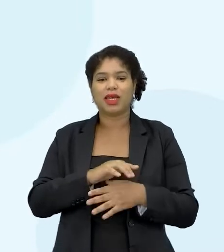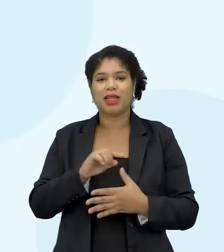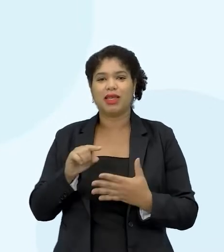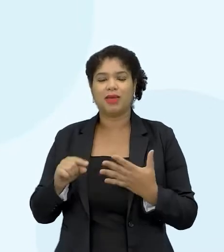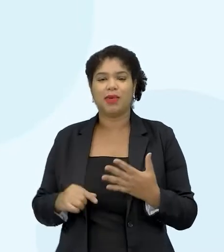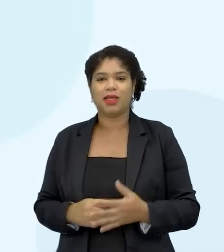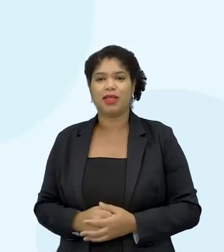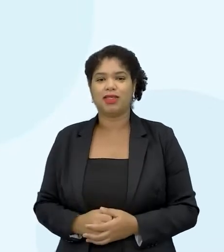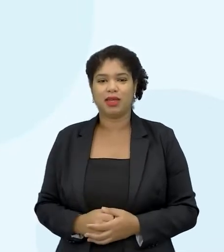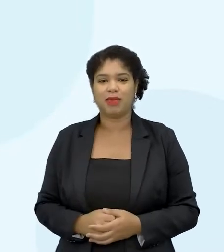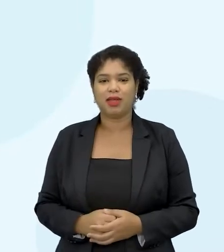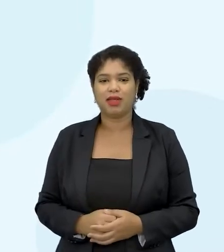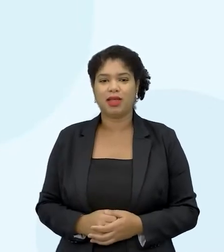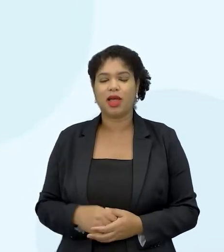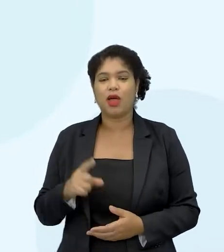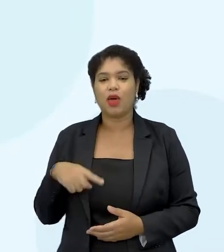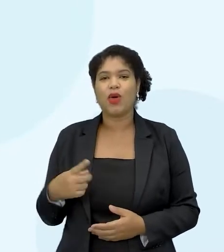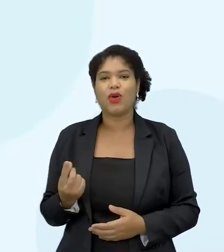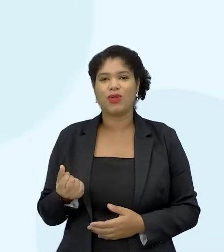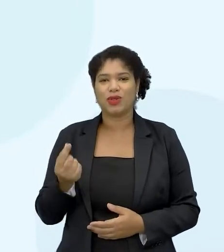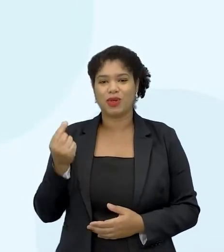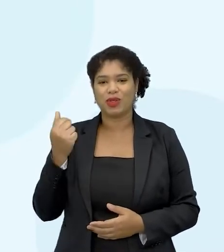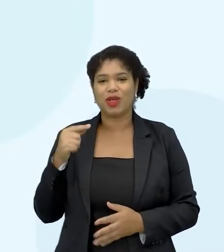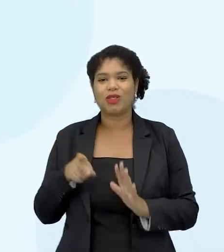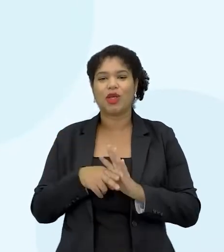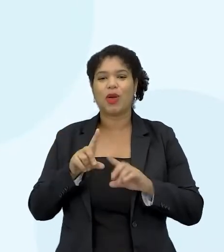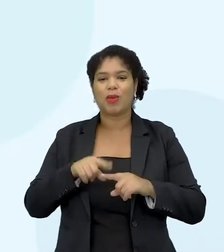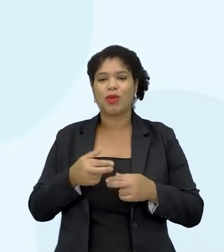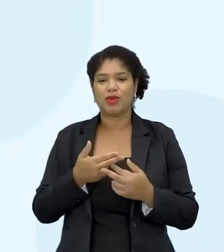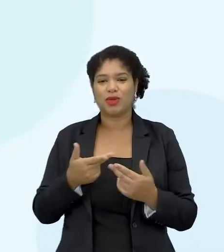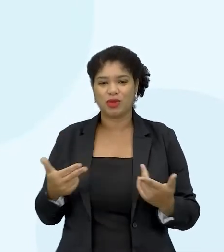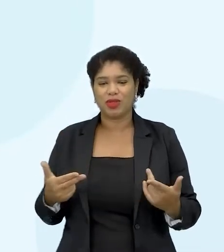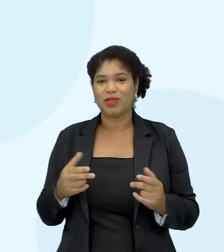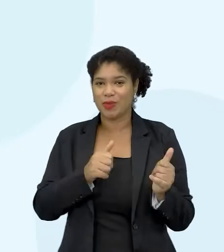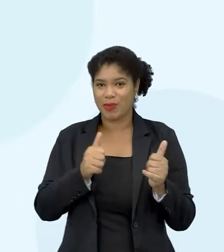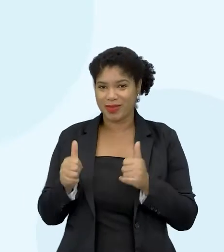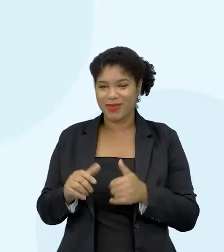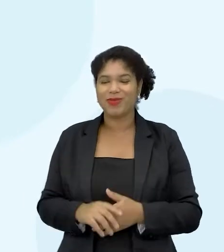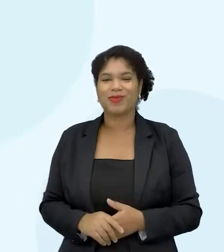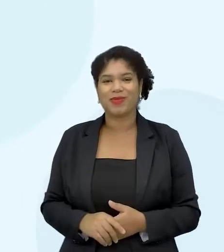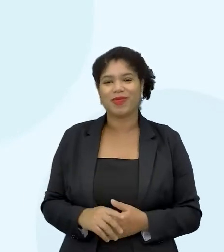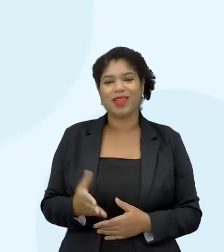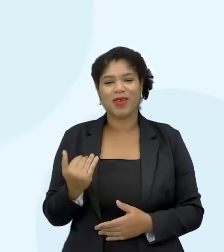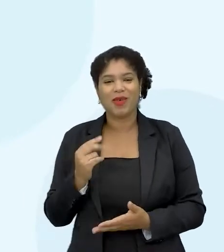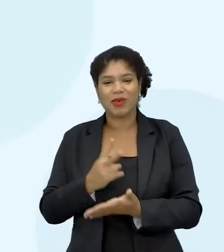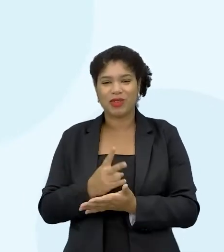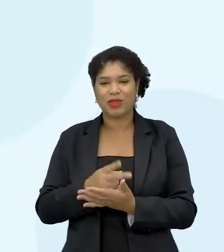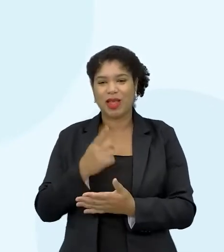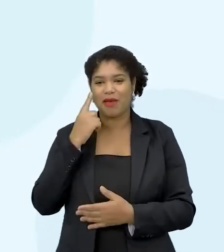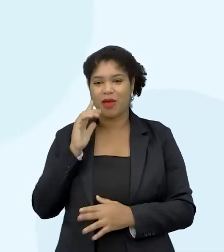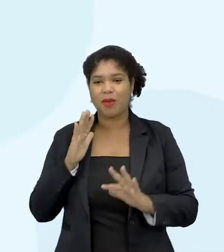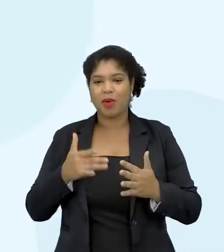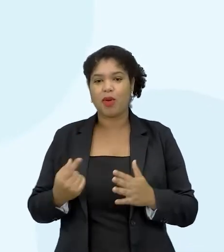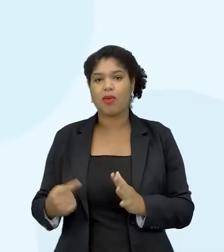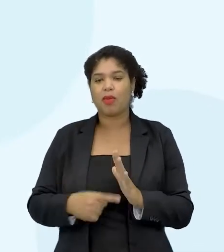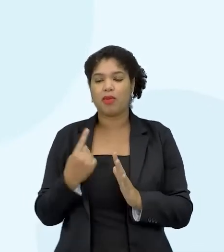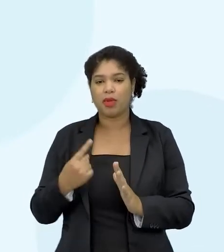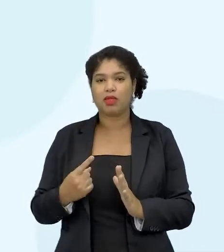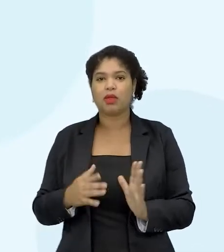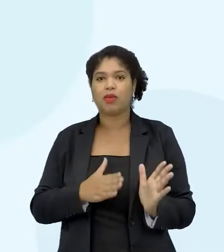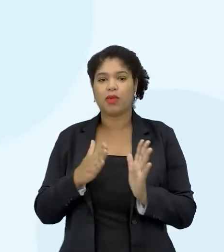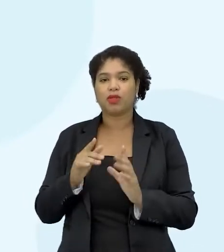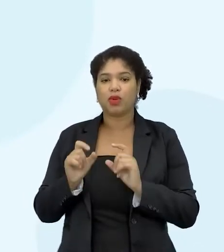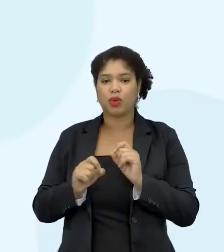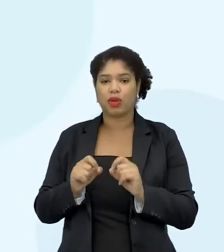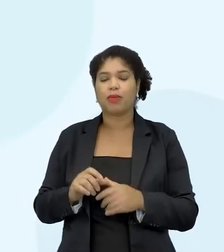camiseta. Então, este é o custo para ele produzir a camiseta, tá bom? Então, continuando, ó, o primeiro passo que a gente faz,